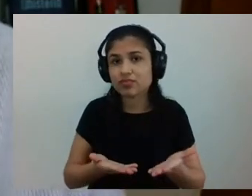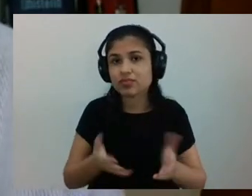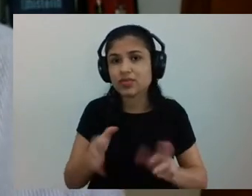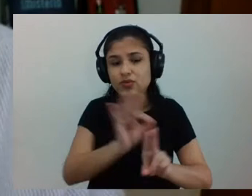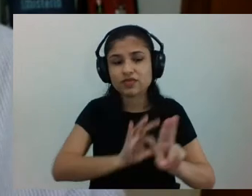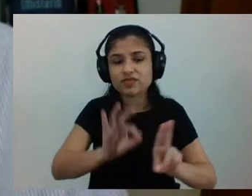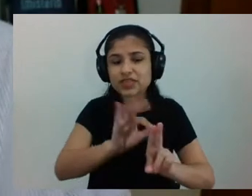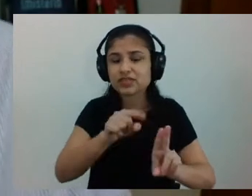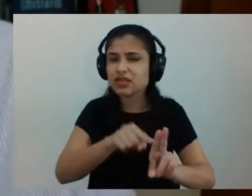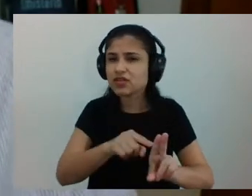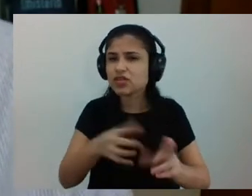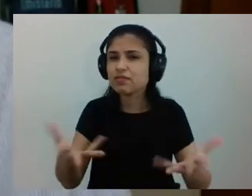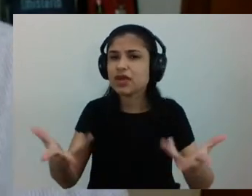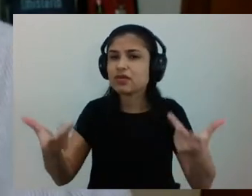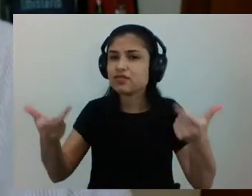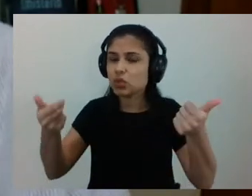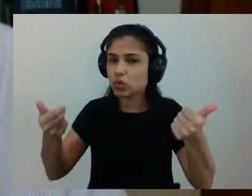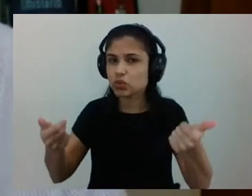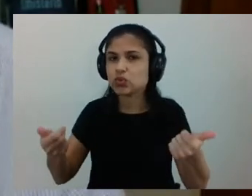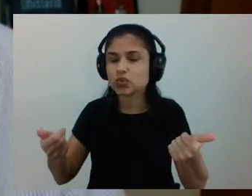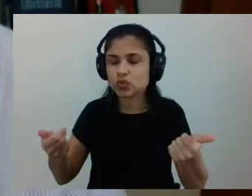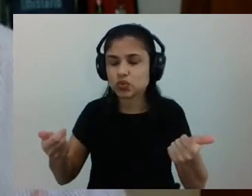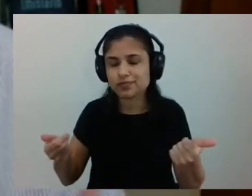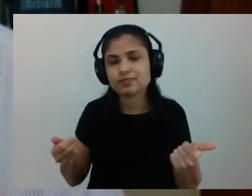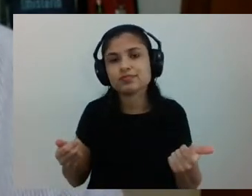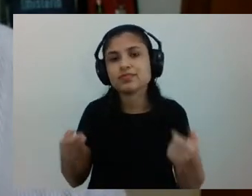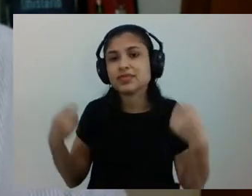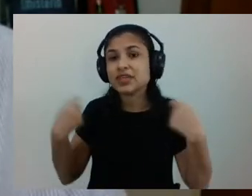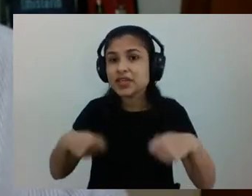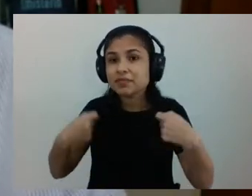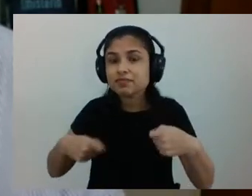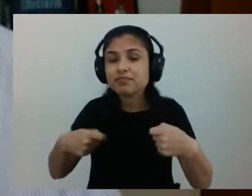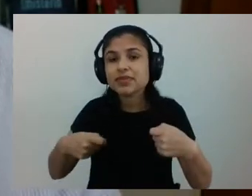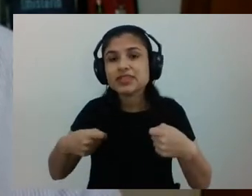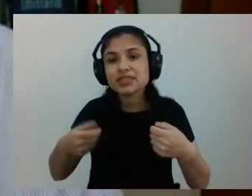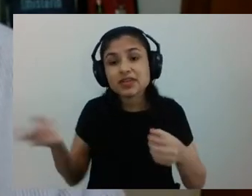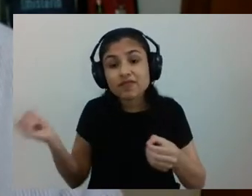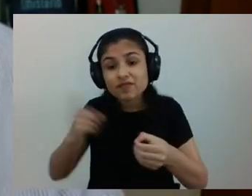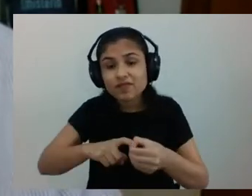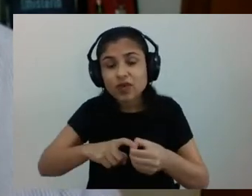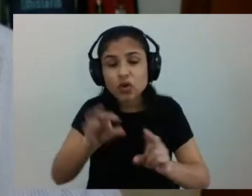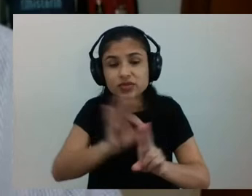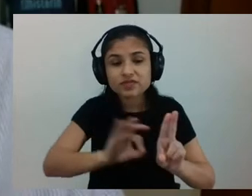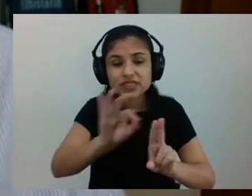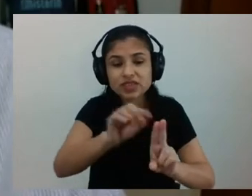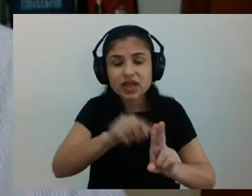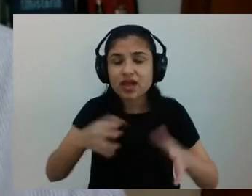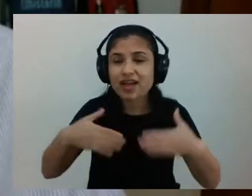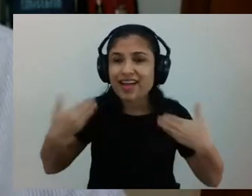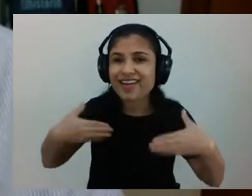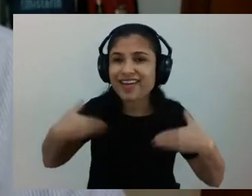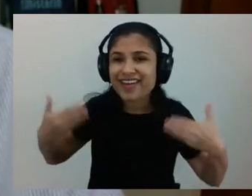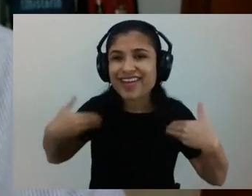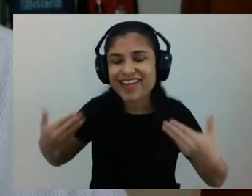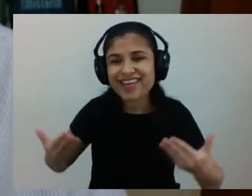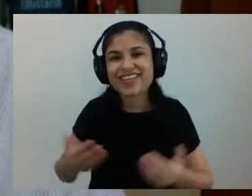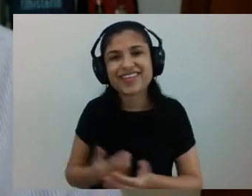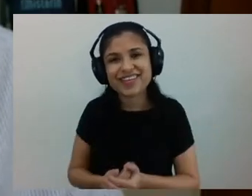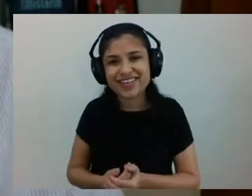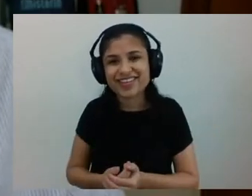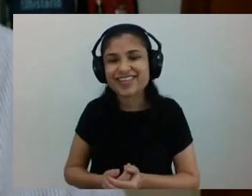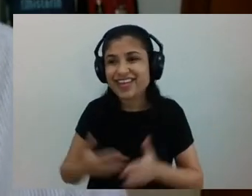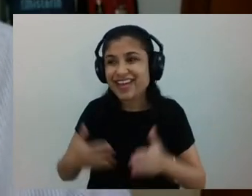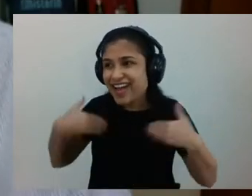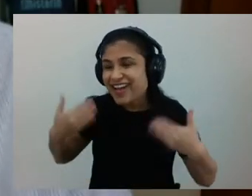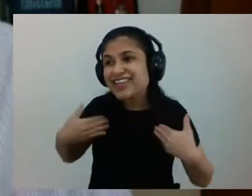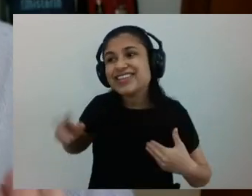maravilhoso. A gente precisa recuperar a alegria da UFSCar. A gente precisa recuperar a alegria que ela sempre